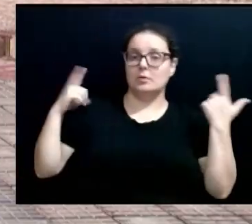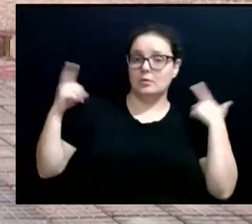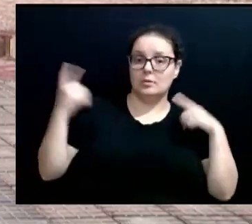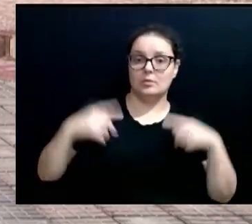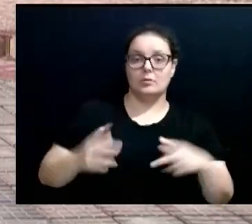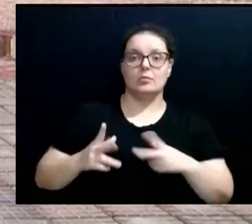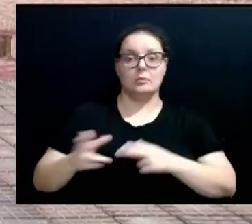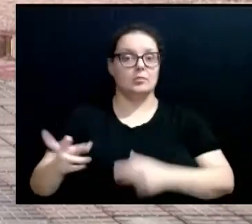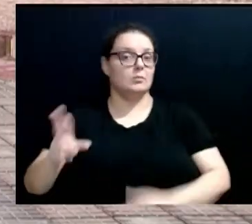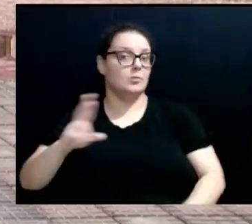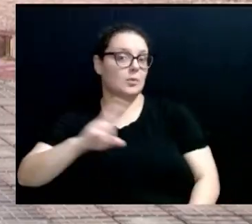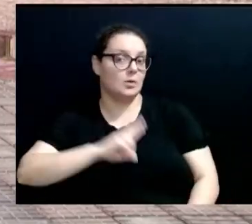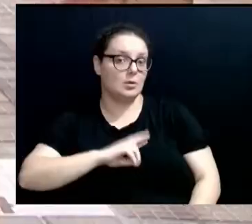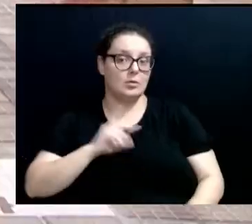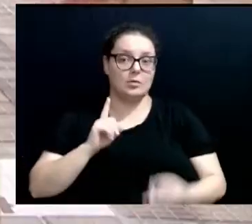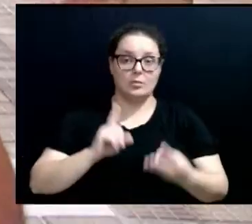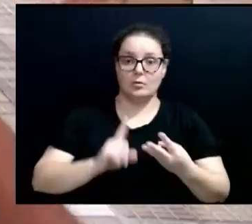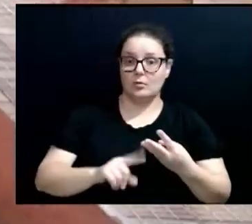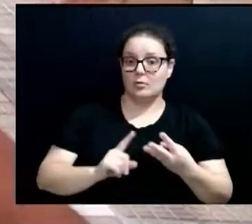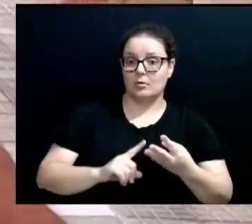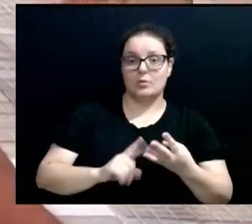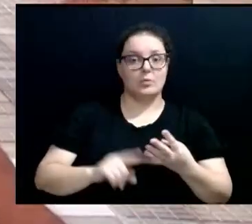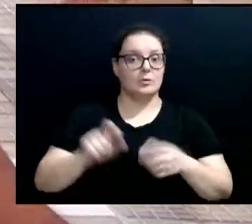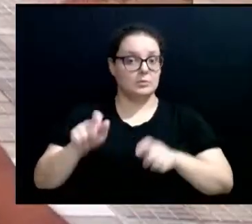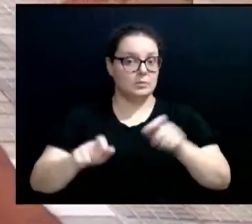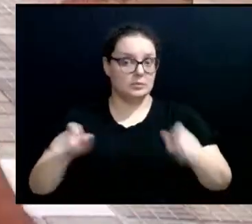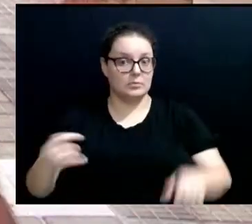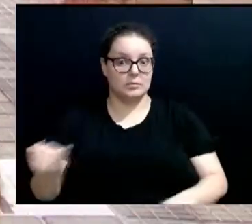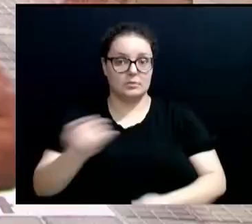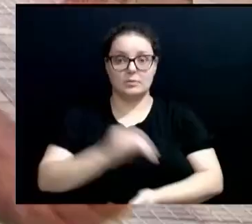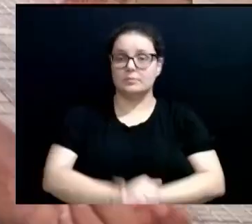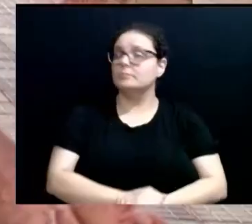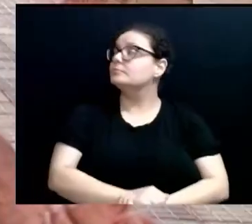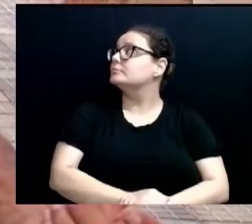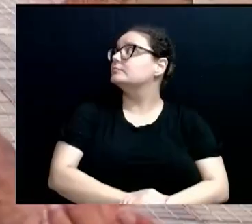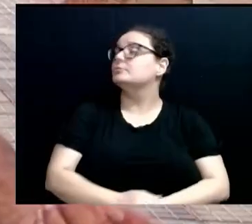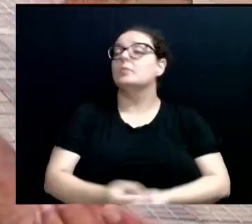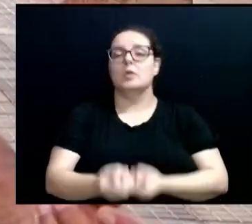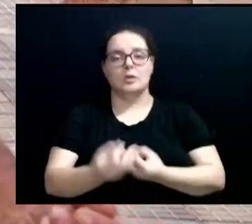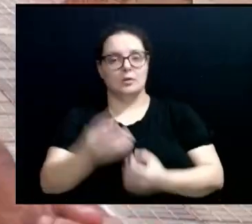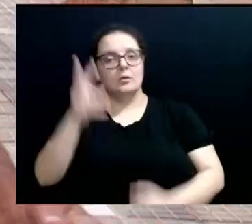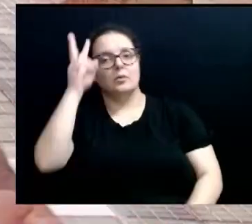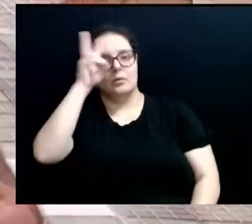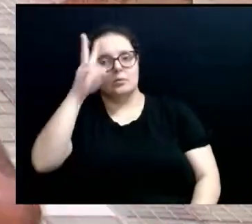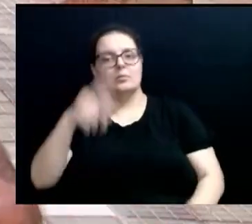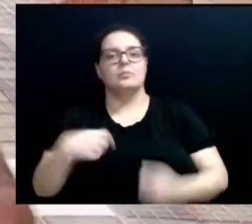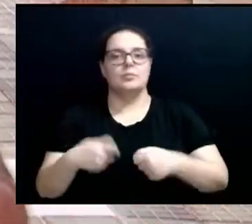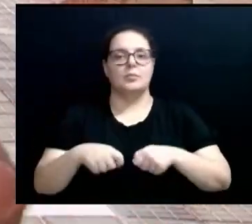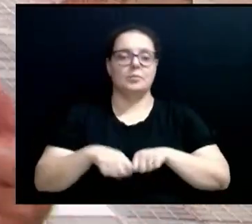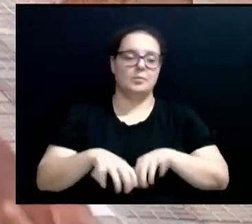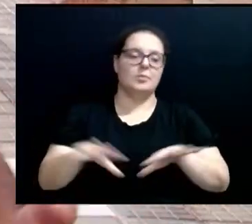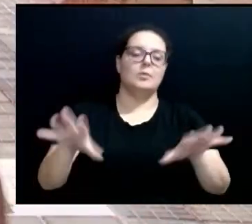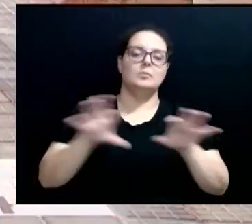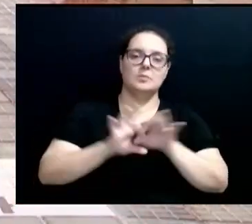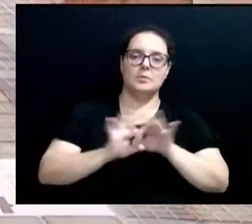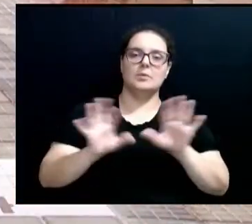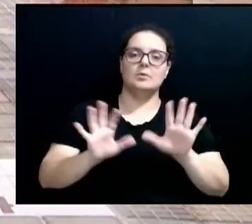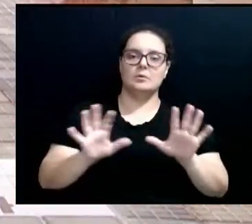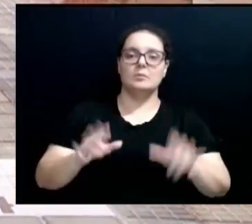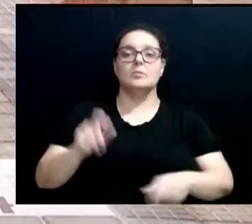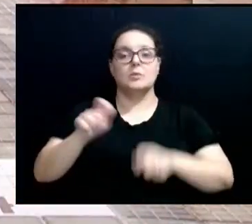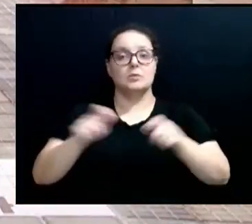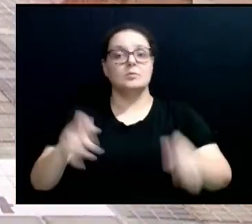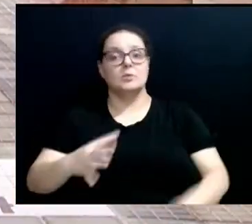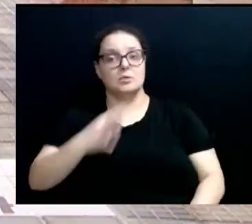como a questão das personalidades. Eu acho que é informação histórica que precisa estar disponibilizada para as pessoas conhecerem